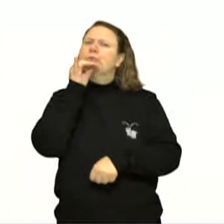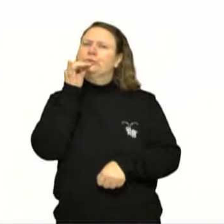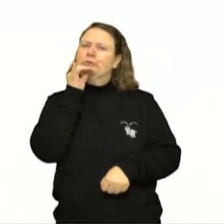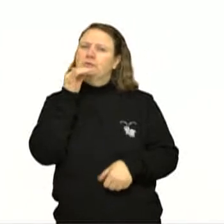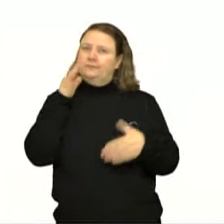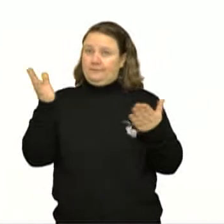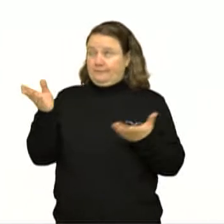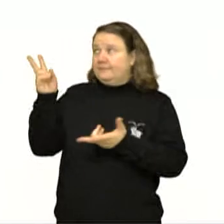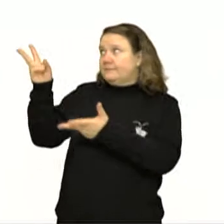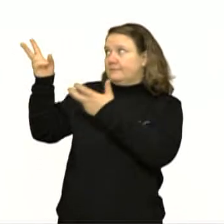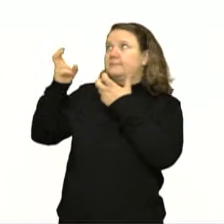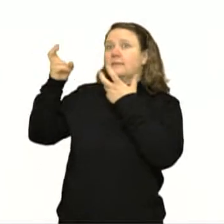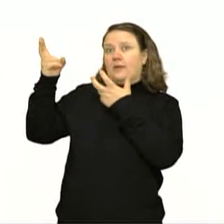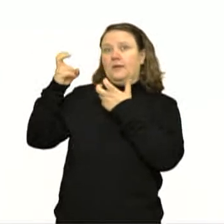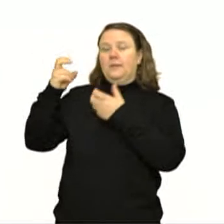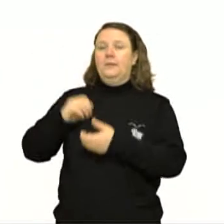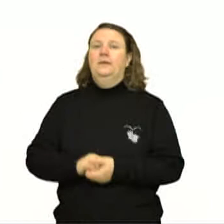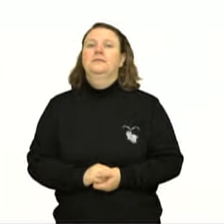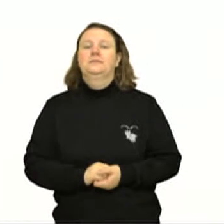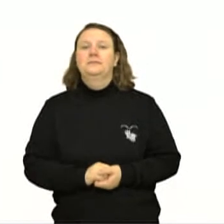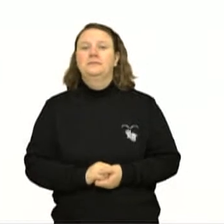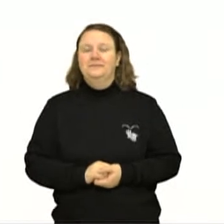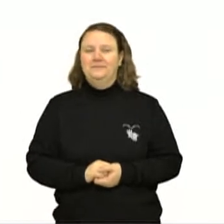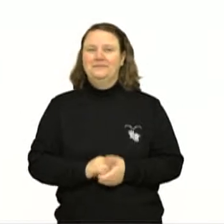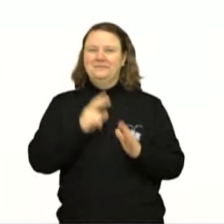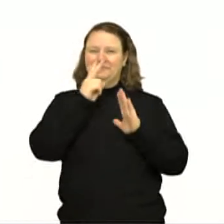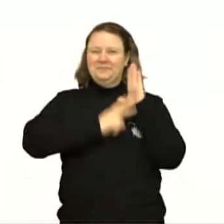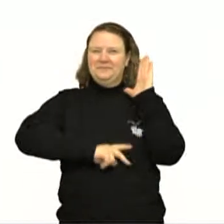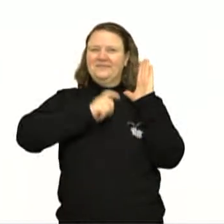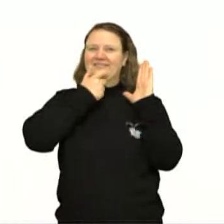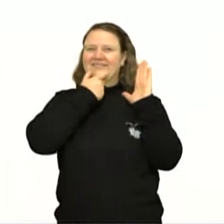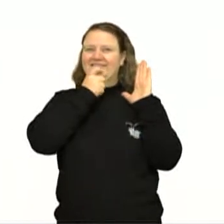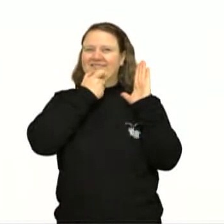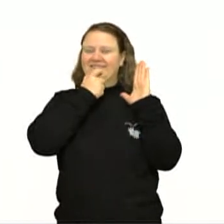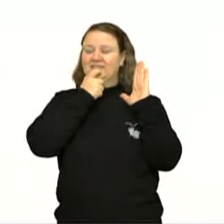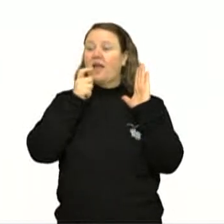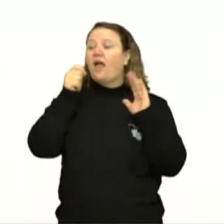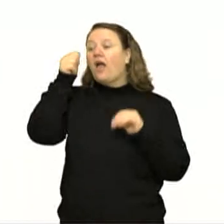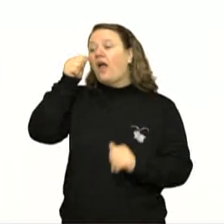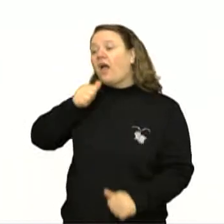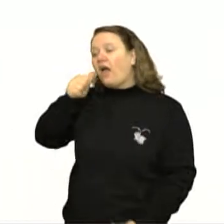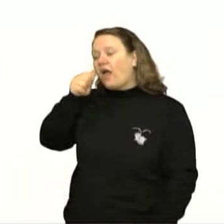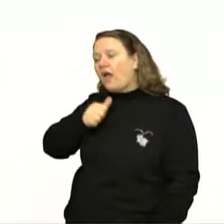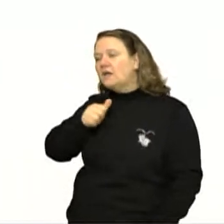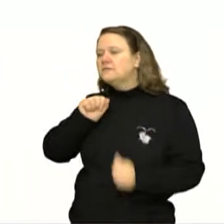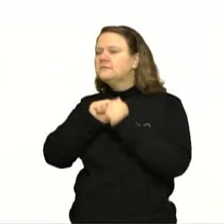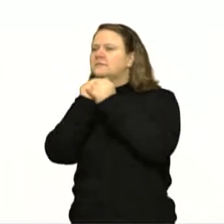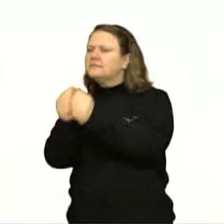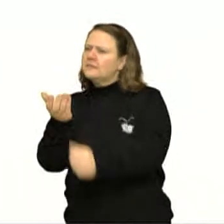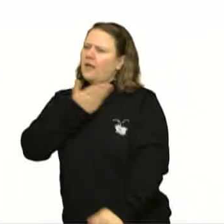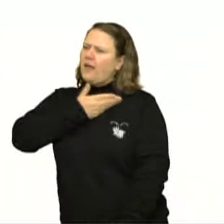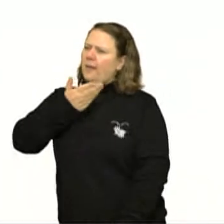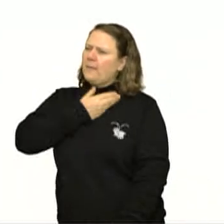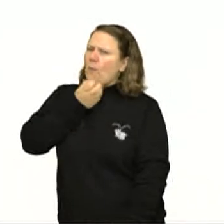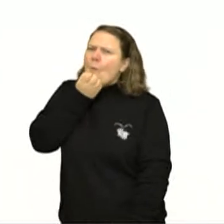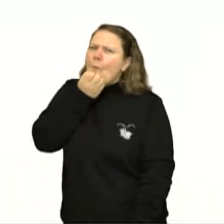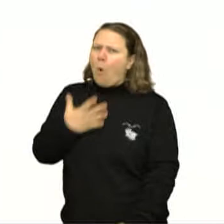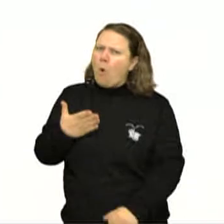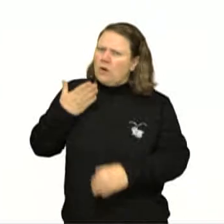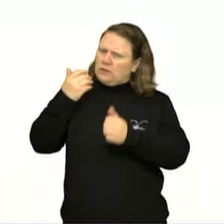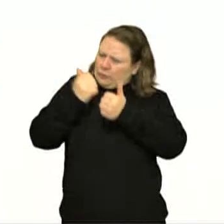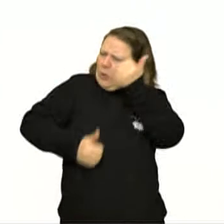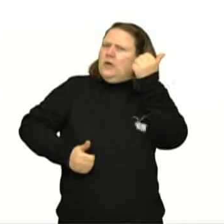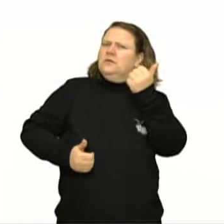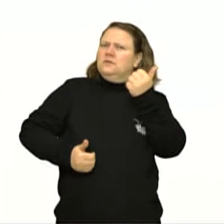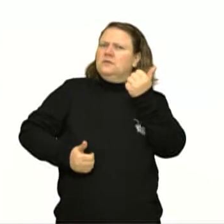Então, olha só, pessoal. She and her friends are good players. Ela e suas amigas são boas jogadoras. Perceba